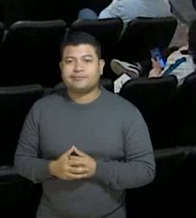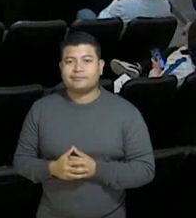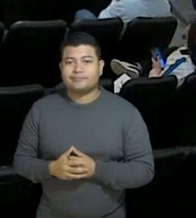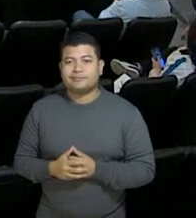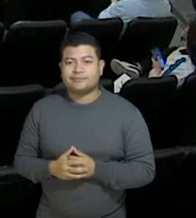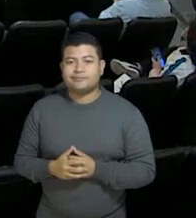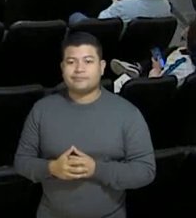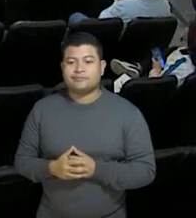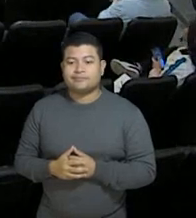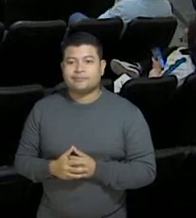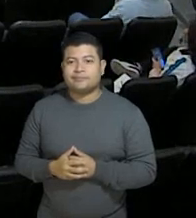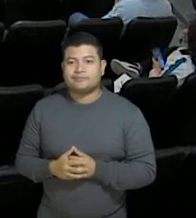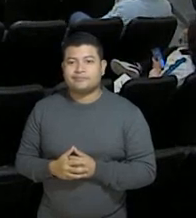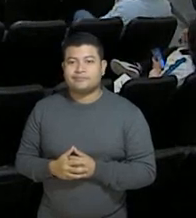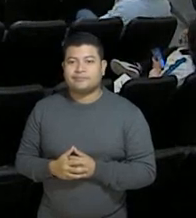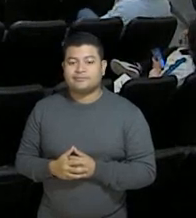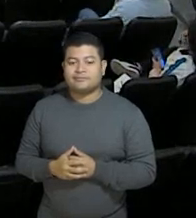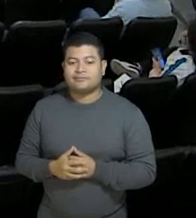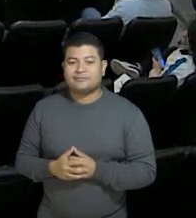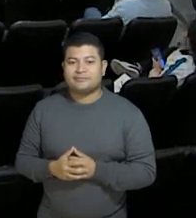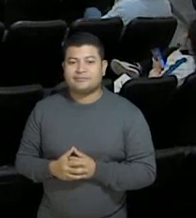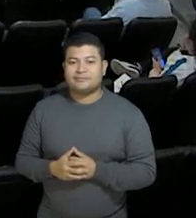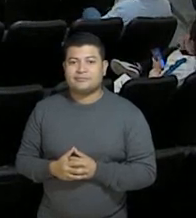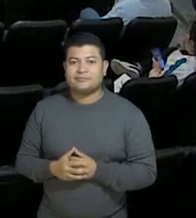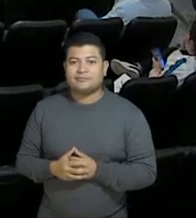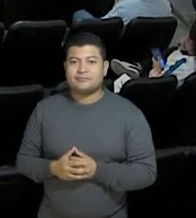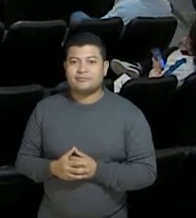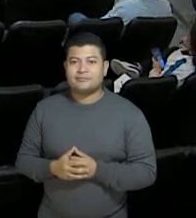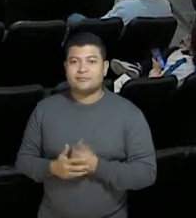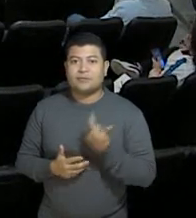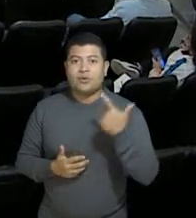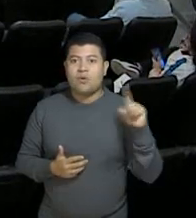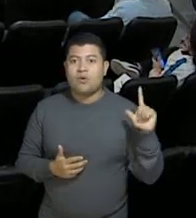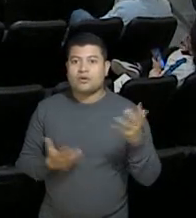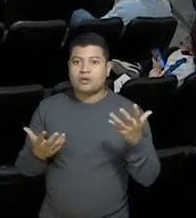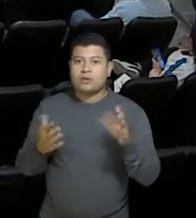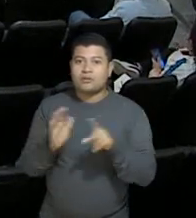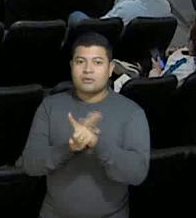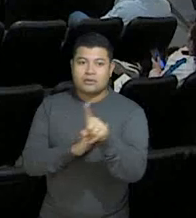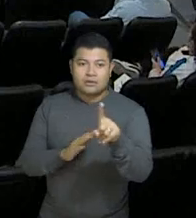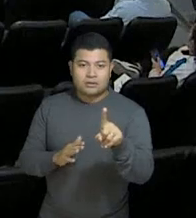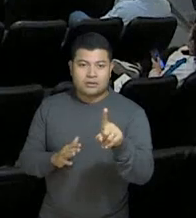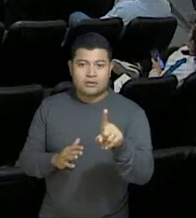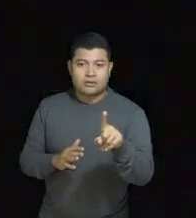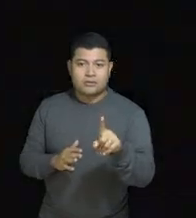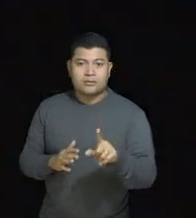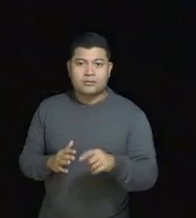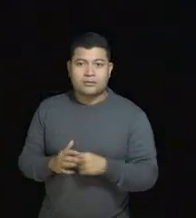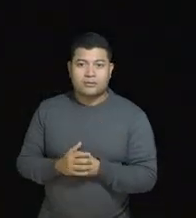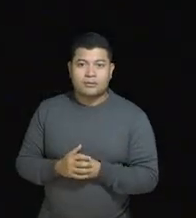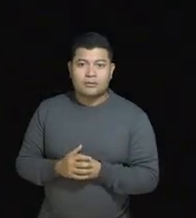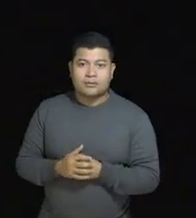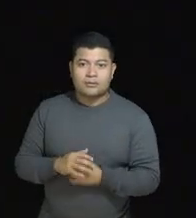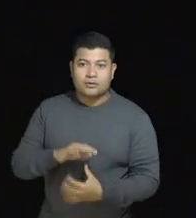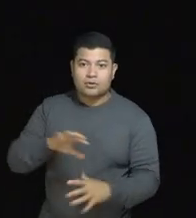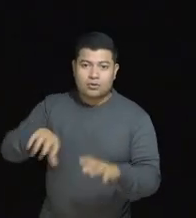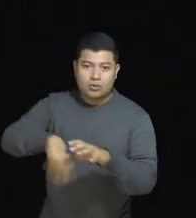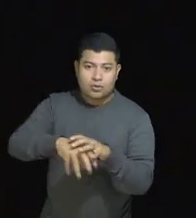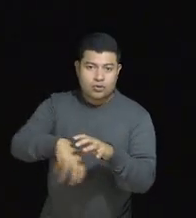Mais alguém? O sorteio do livro, Lucimara.